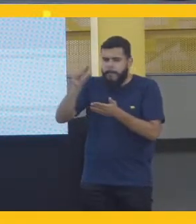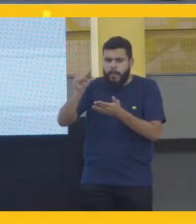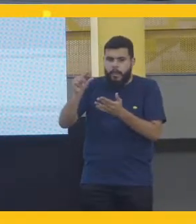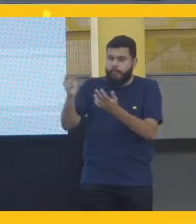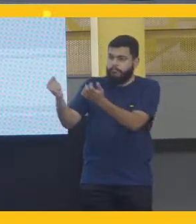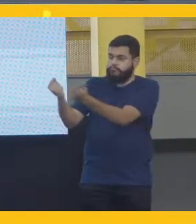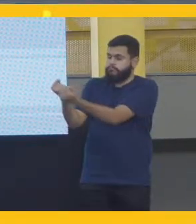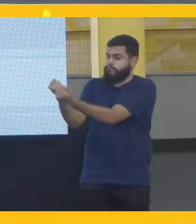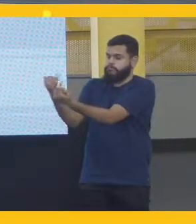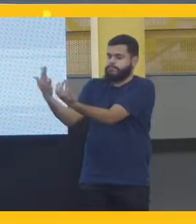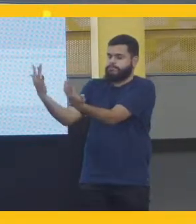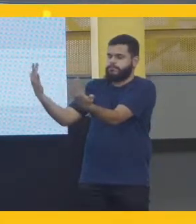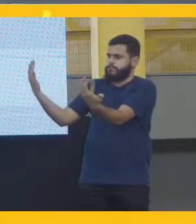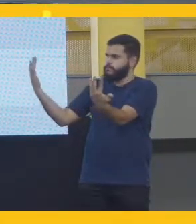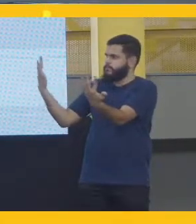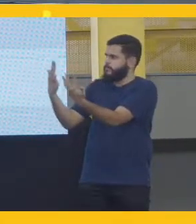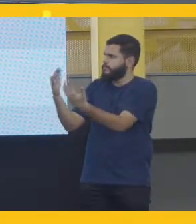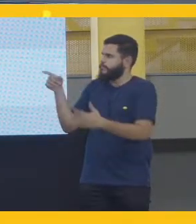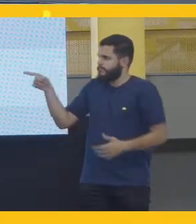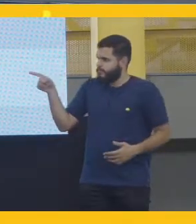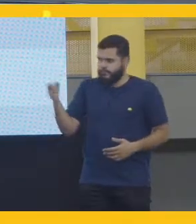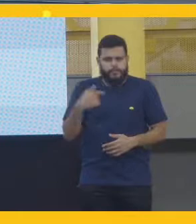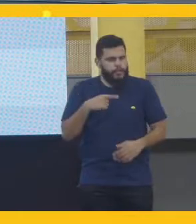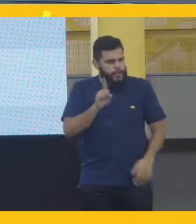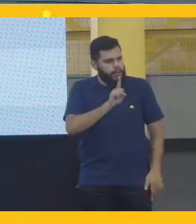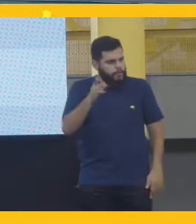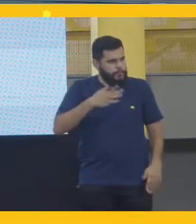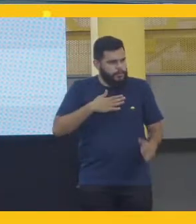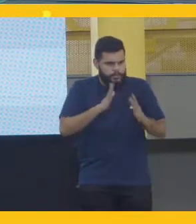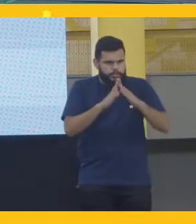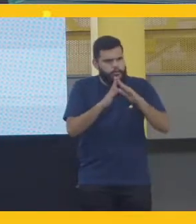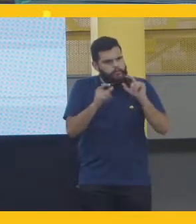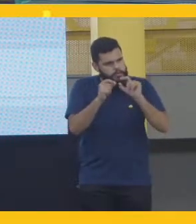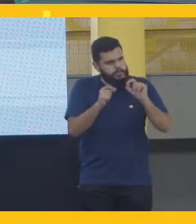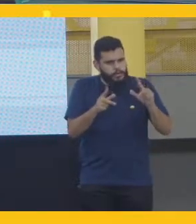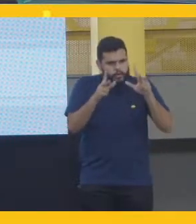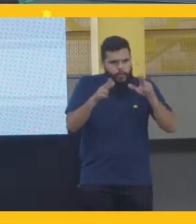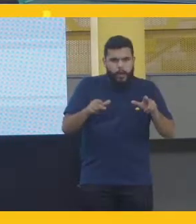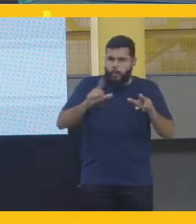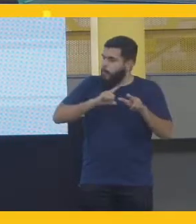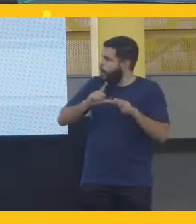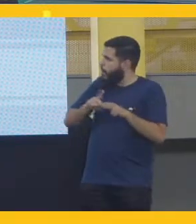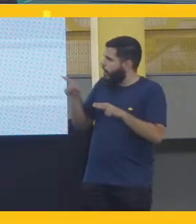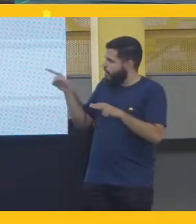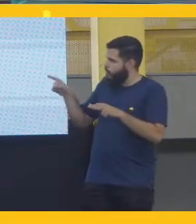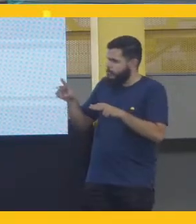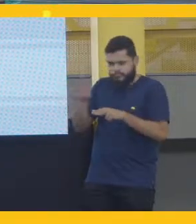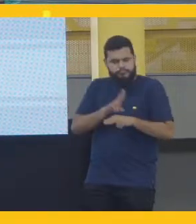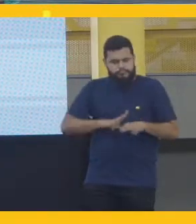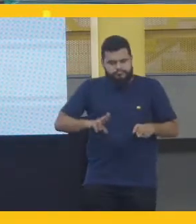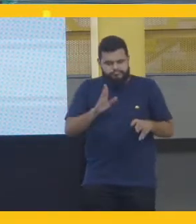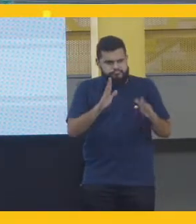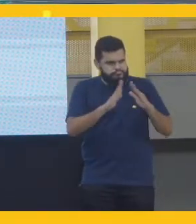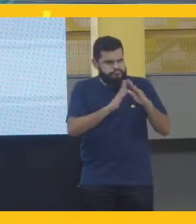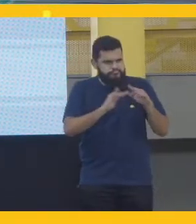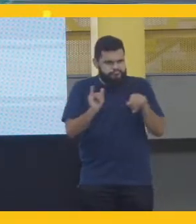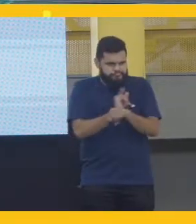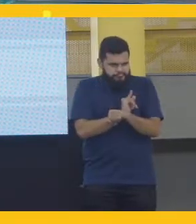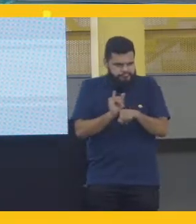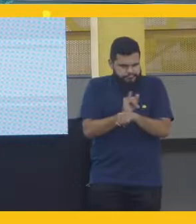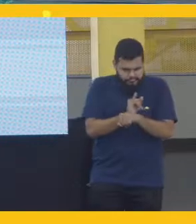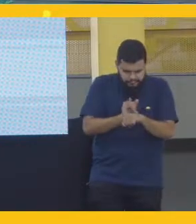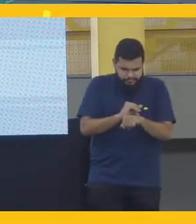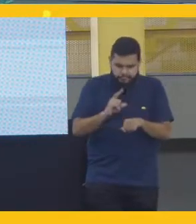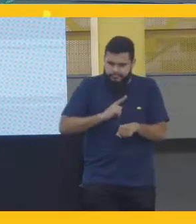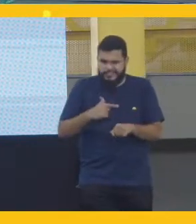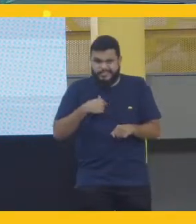reflexão. Eu lá no meu estúdio eu faço isso. Eu pego uma lâmpada e para não gastar muito dinheiro, eu falei, se eu for comprar um